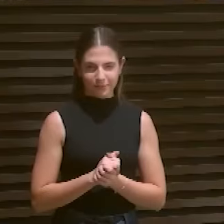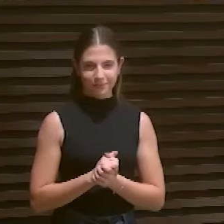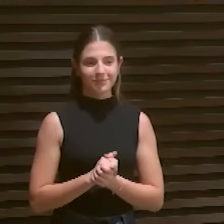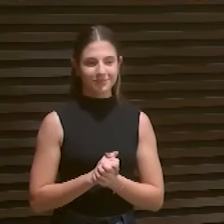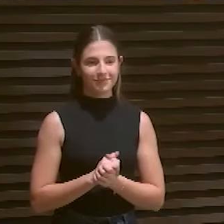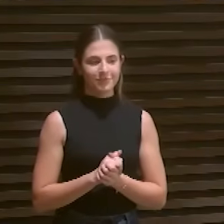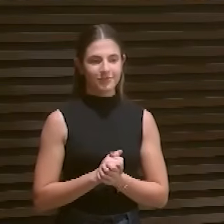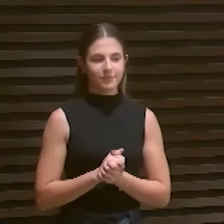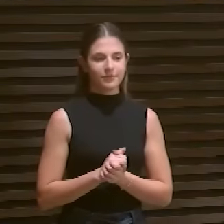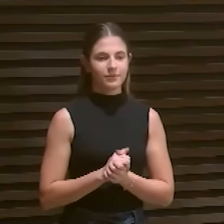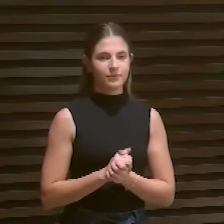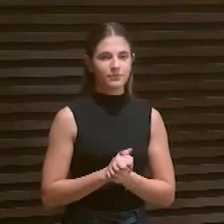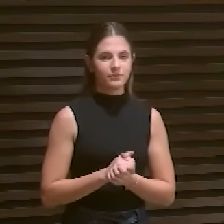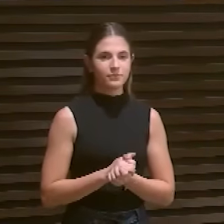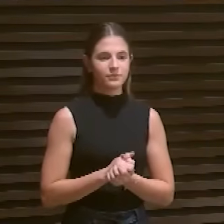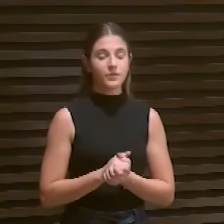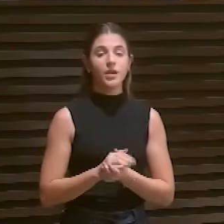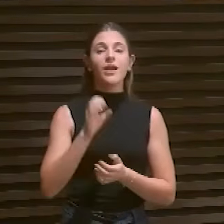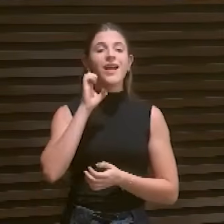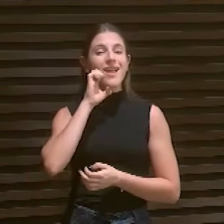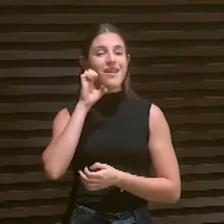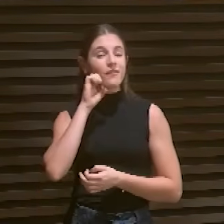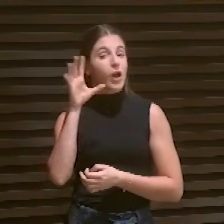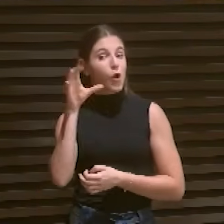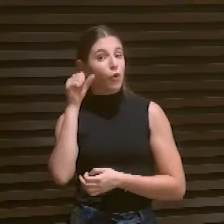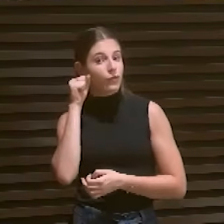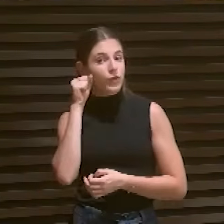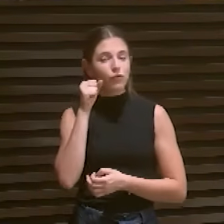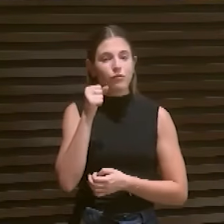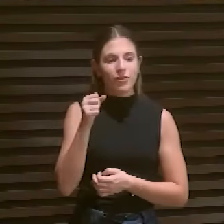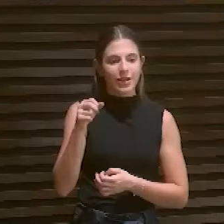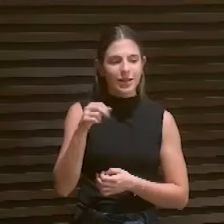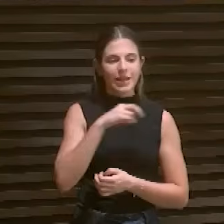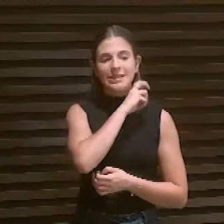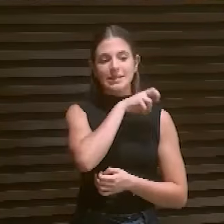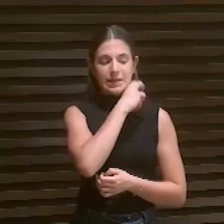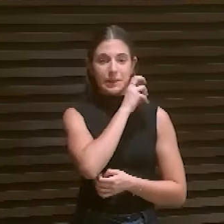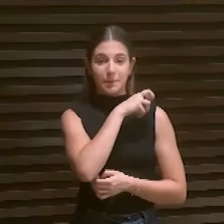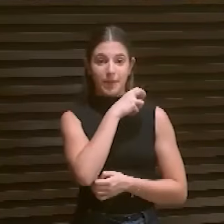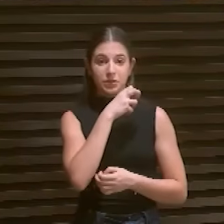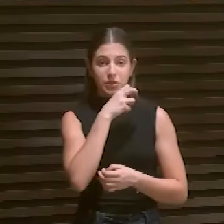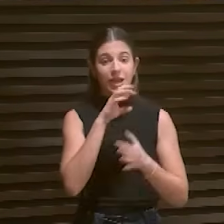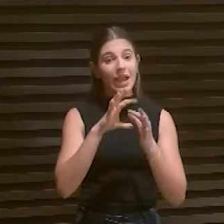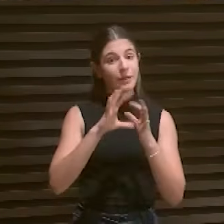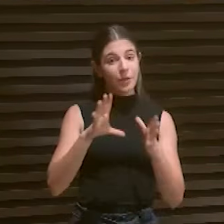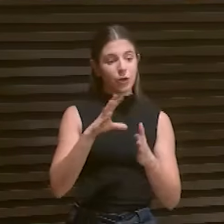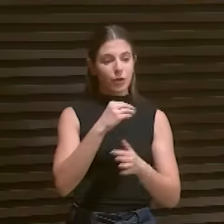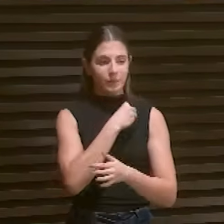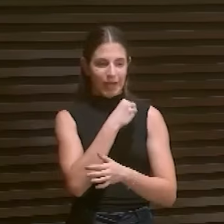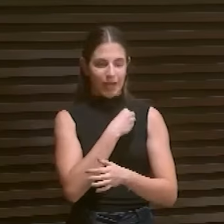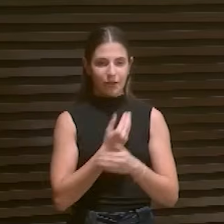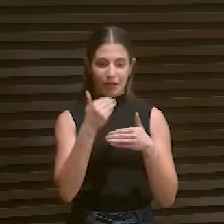Eva ouviu a serpente astuta e permitiu que o pecado entrasse no seu coração. Através do quê?